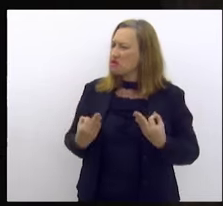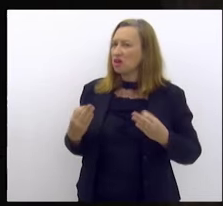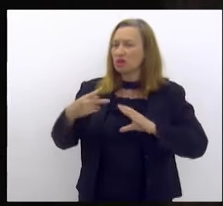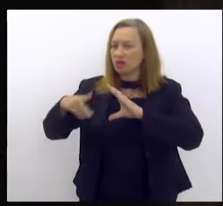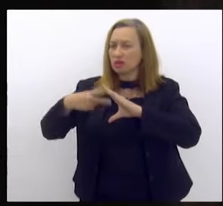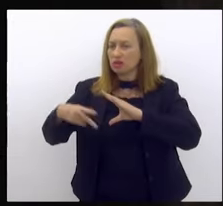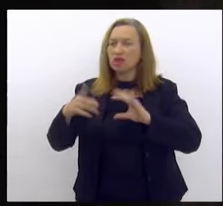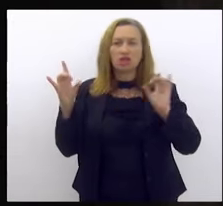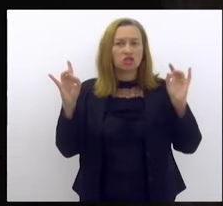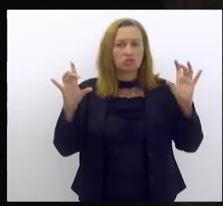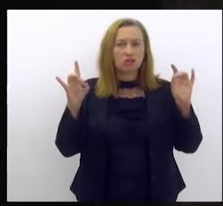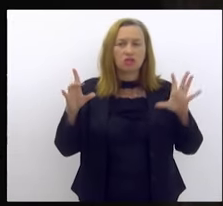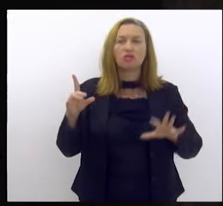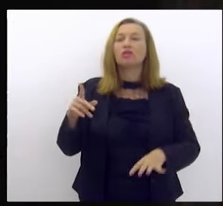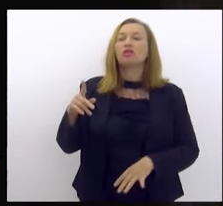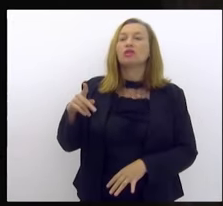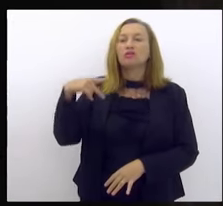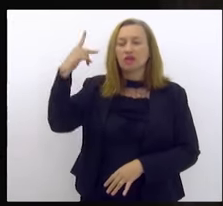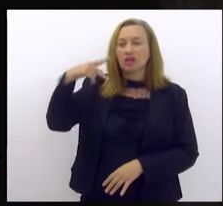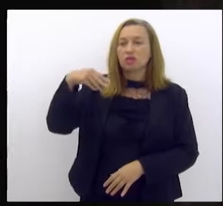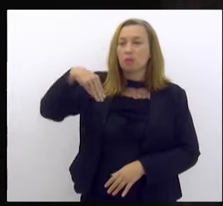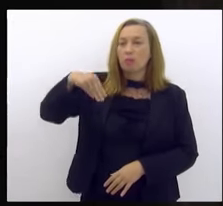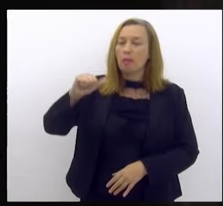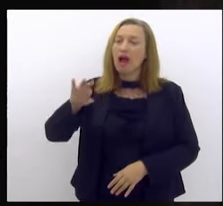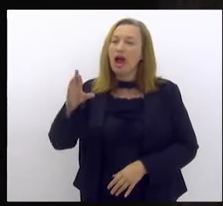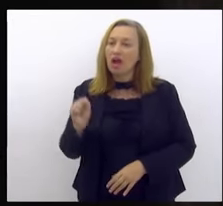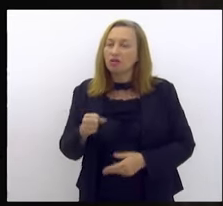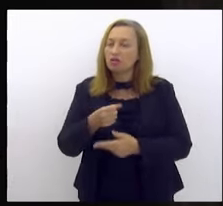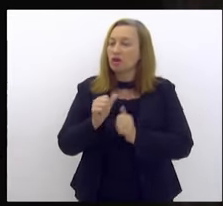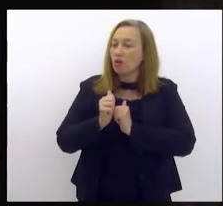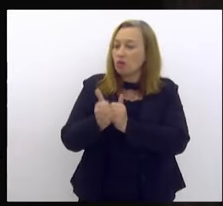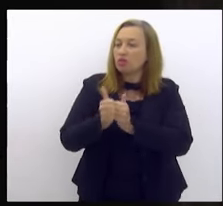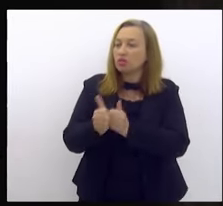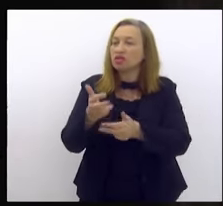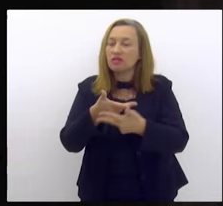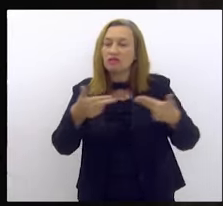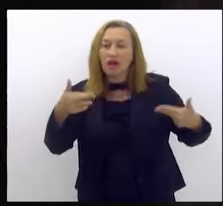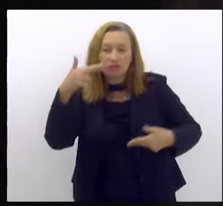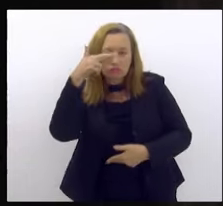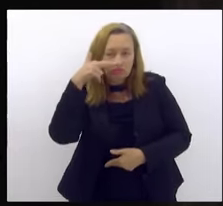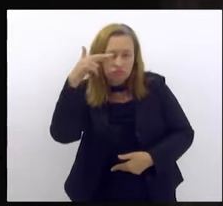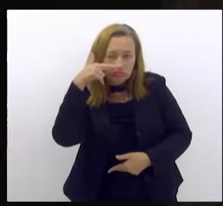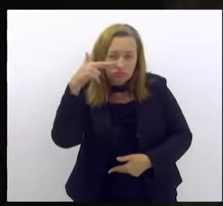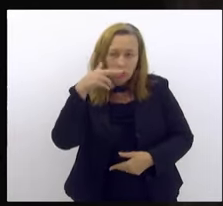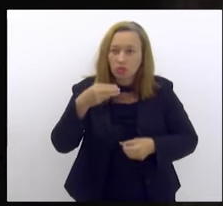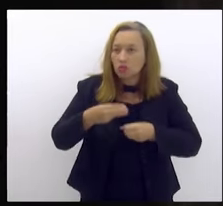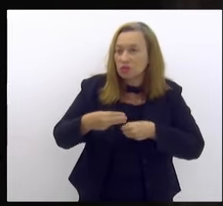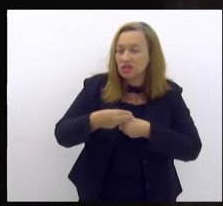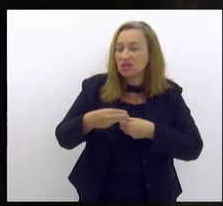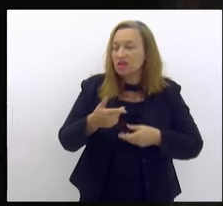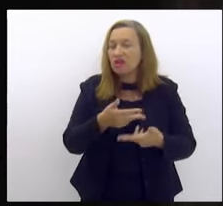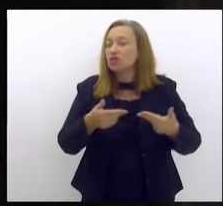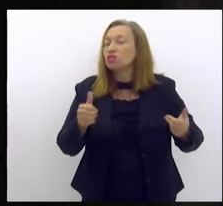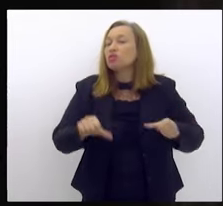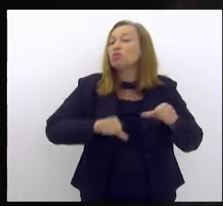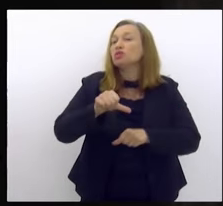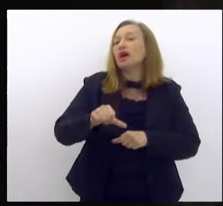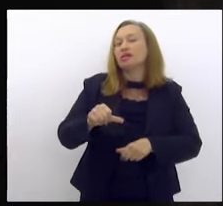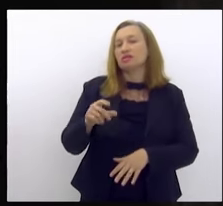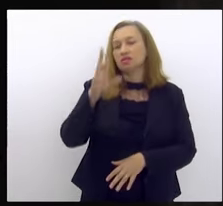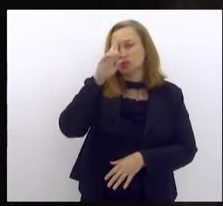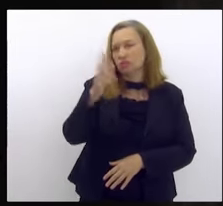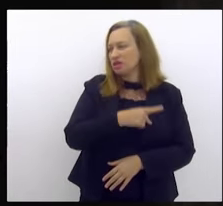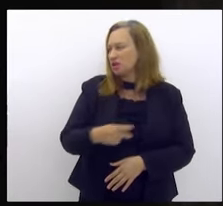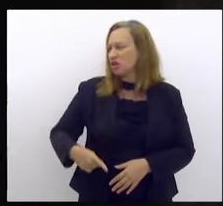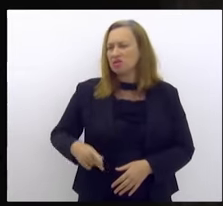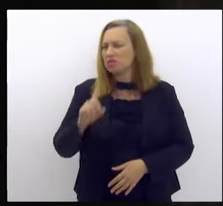o vereador Marco Messias, que me acompanhou em diversas fiscalizações no município de Itaucara. Os tempos mudaram, presidente. Não dá para aceitar